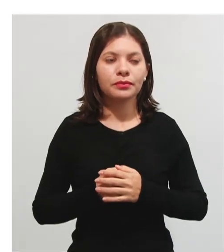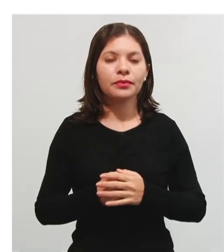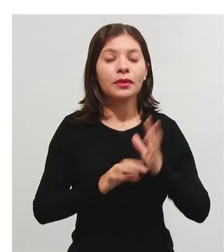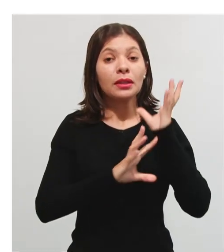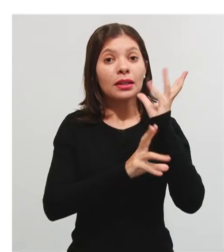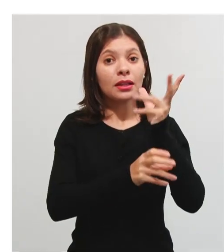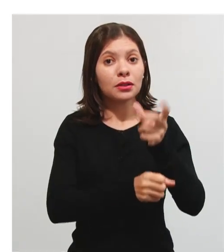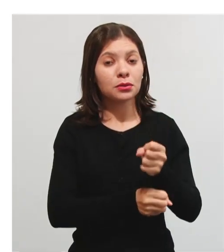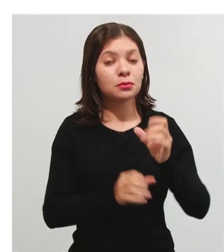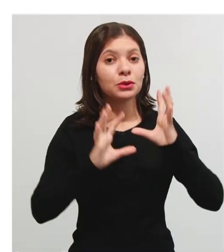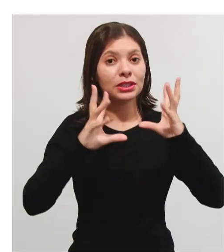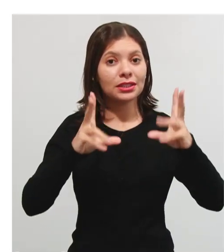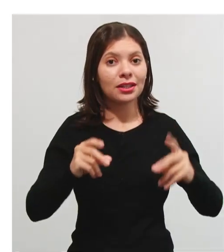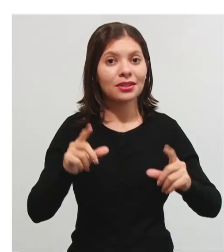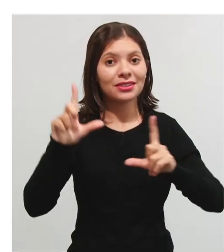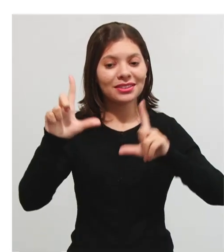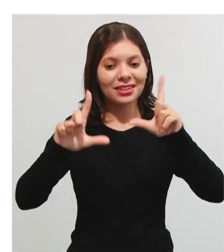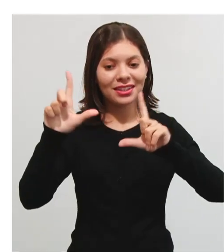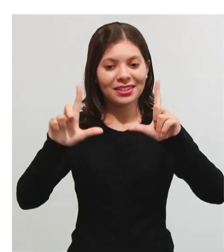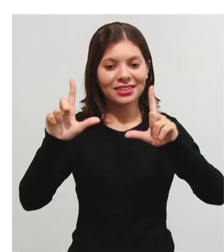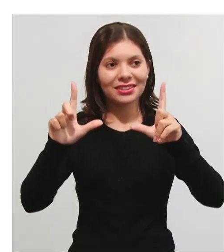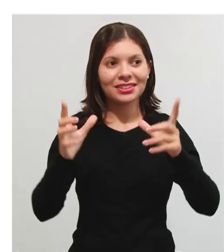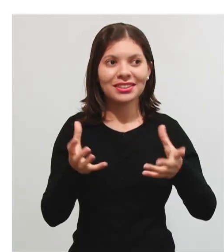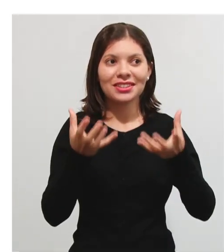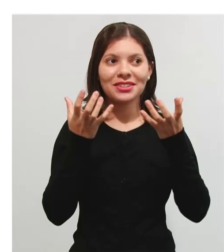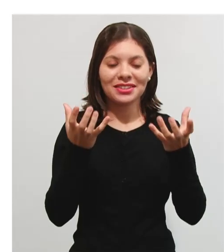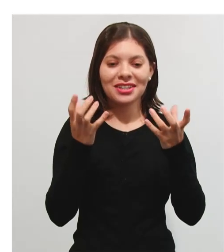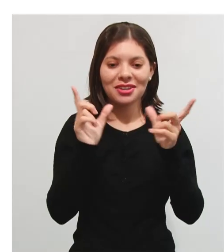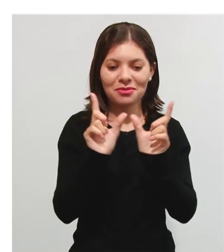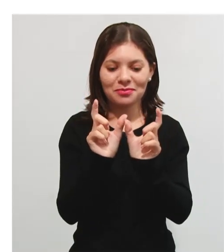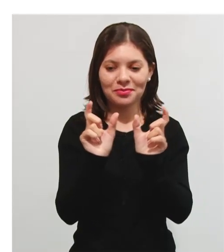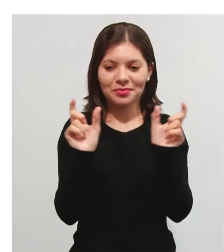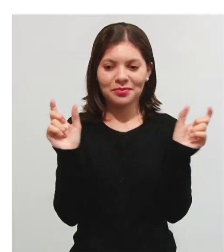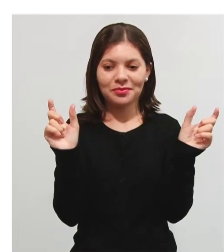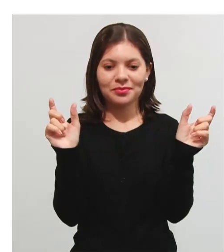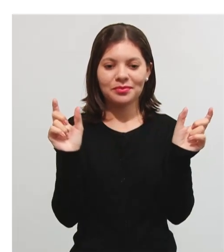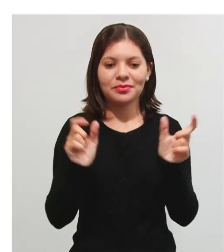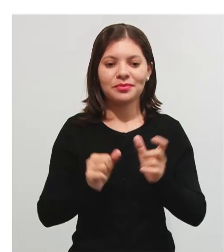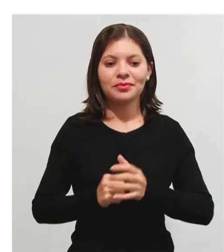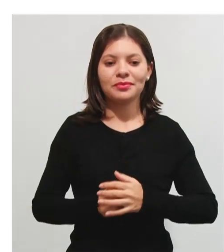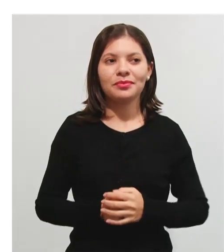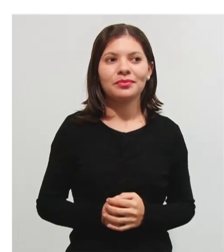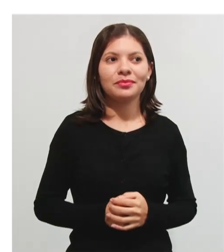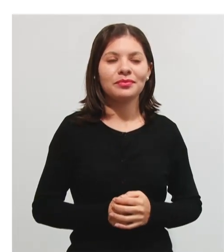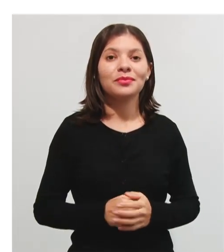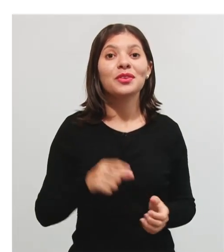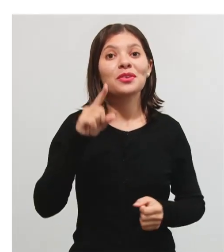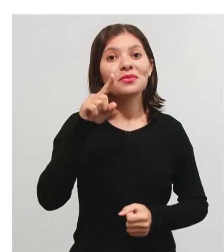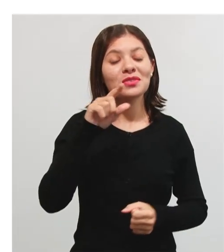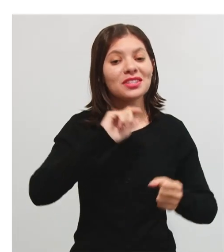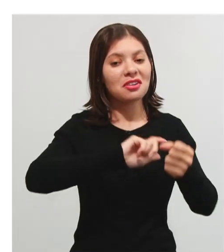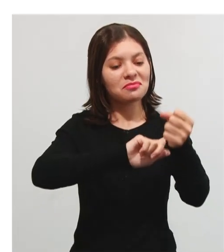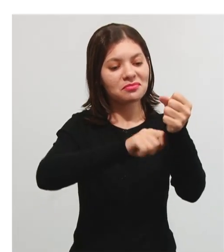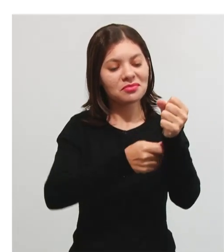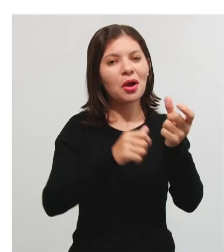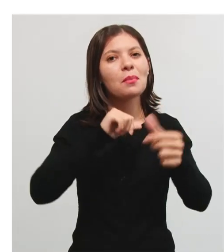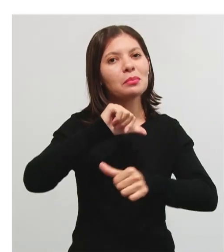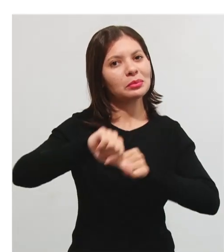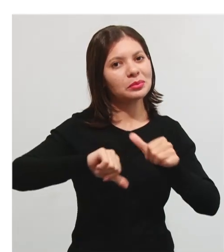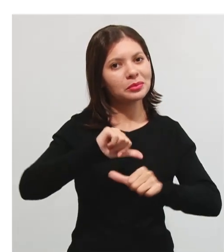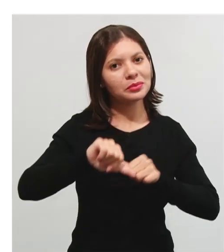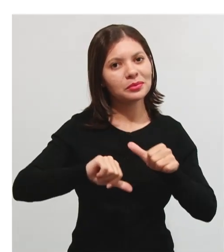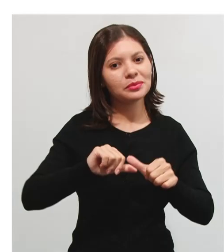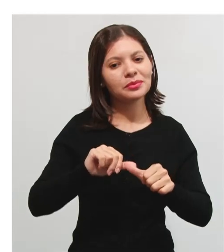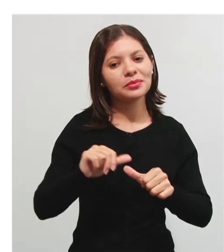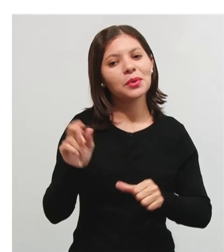que a gente passou aqui no slide, eu gostaria de deixar essa frase final, né, dessa primeira unidade, que você é a chave para a transformação. Utilize